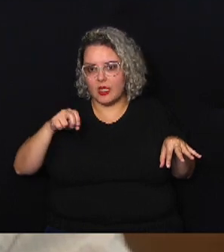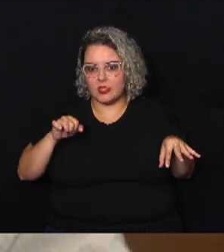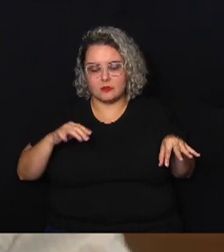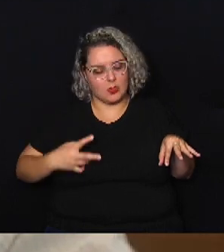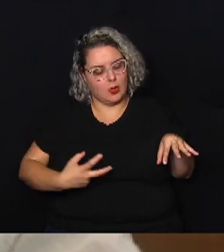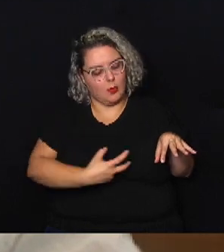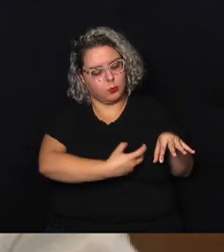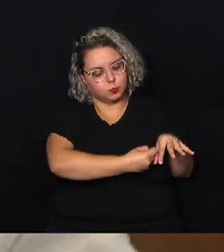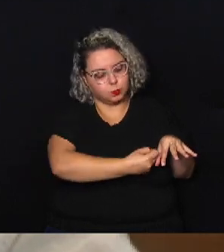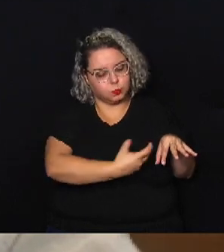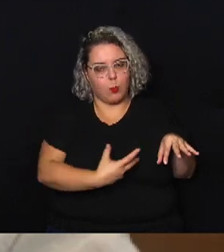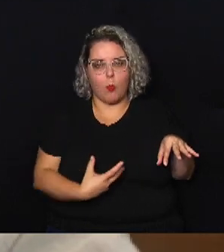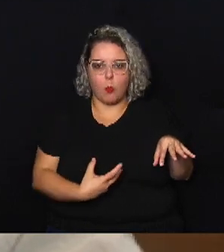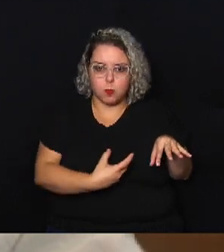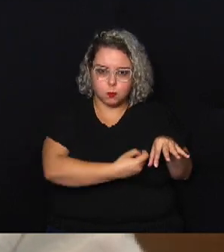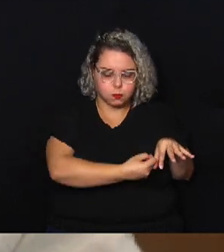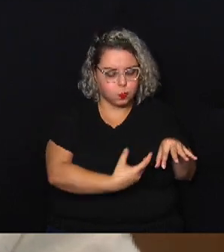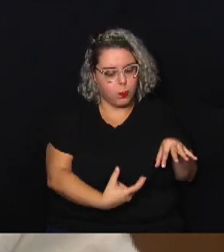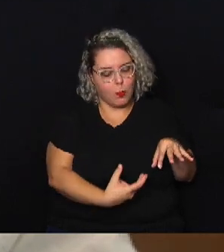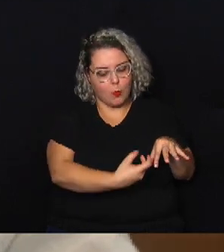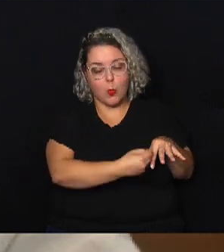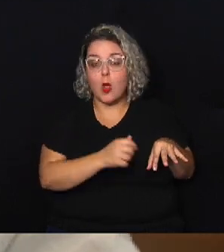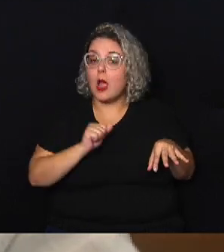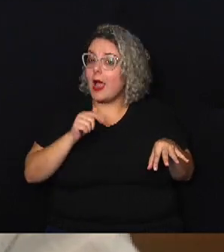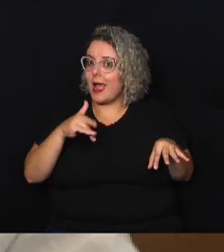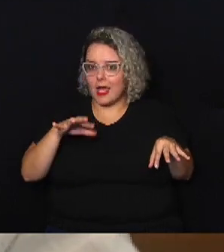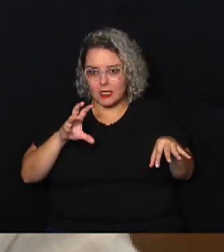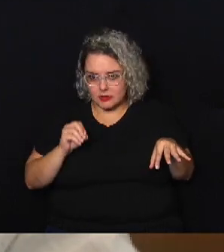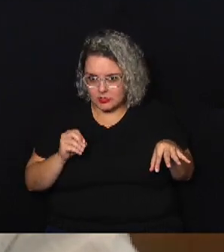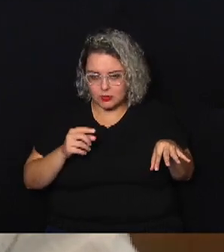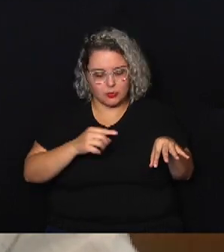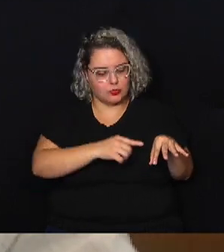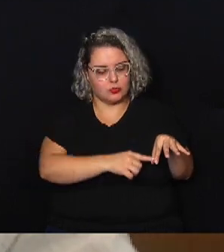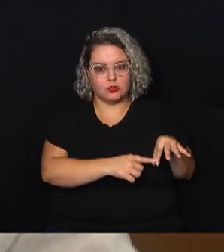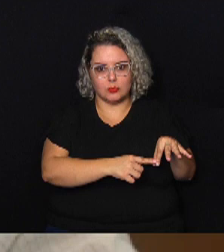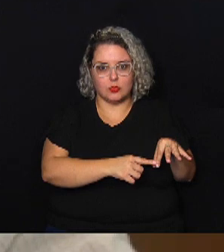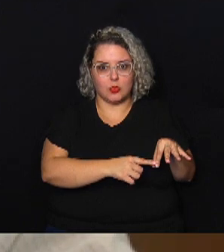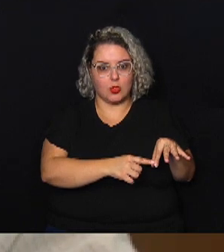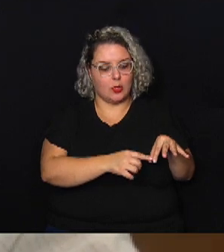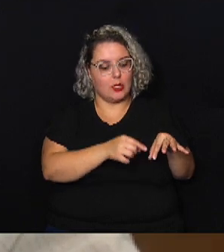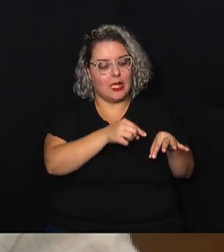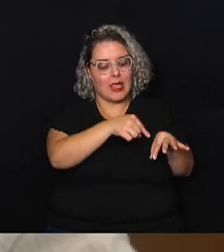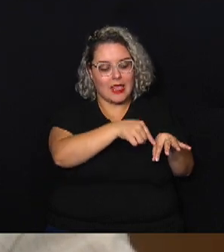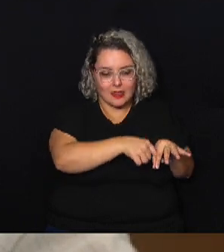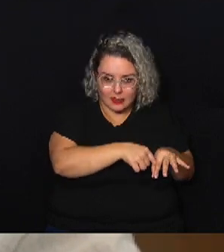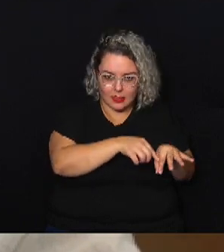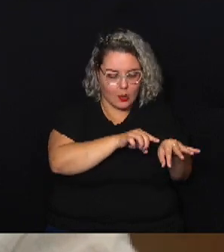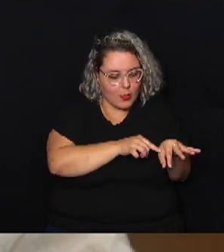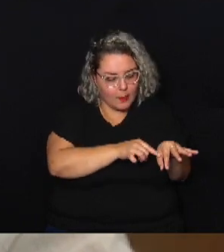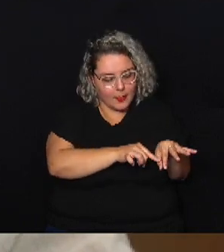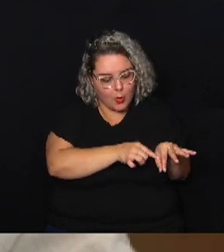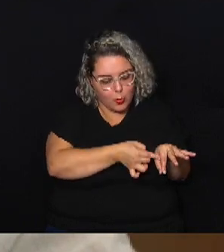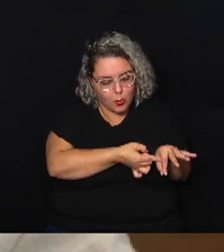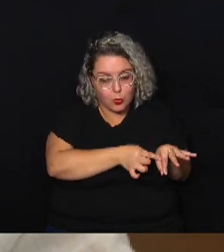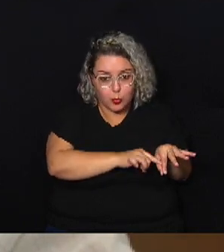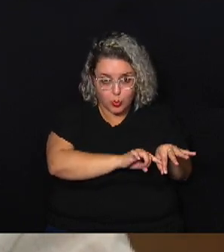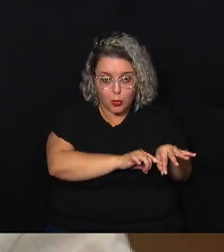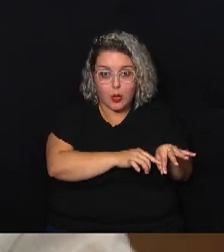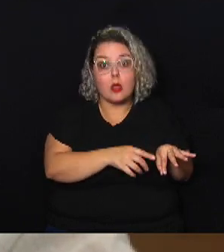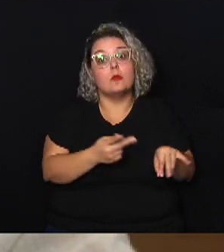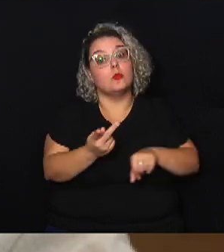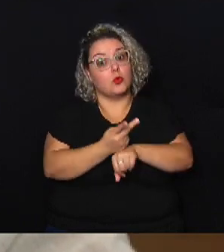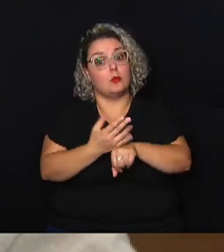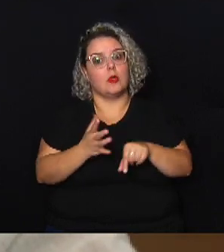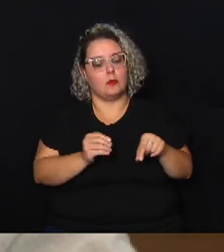gordura, preenchimento com ácido hialurônico. Os pequenos lábios é o que mais tem procura, então quando